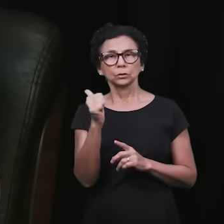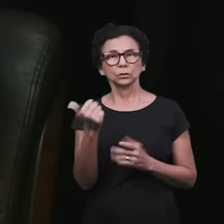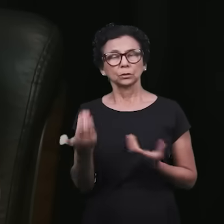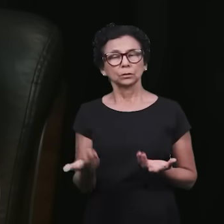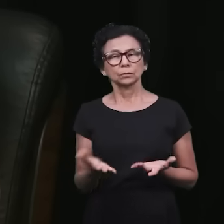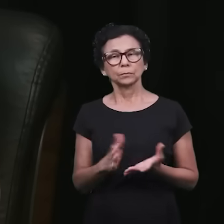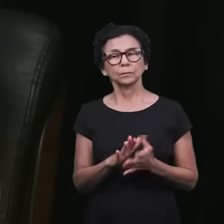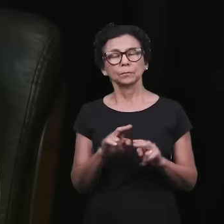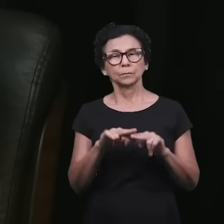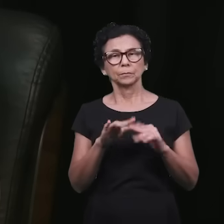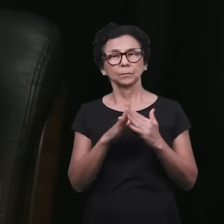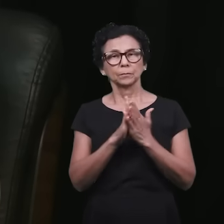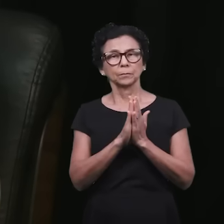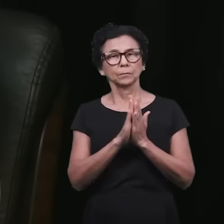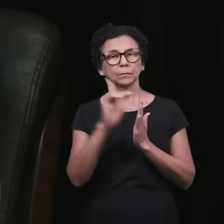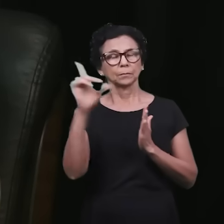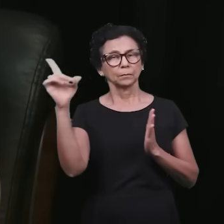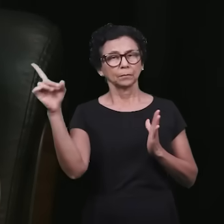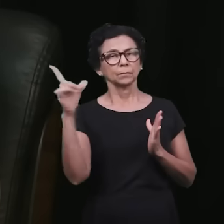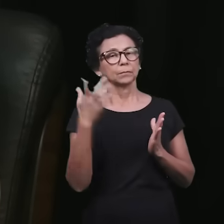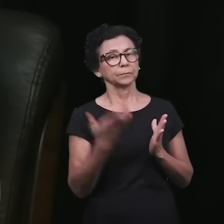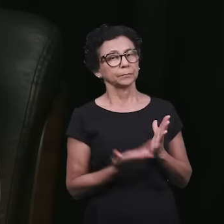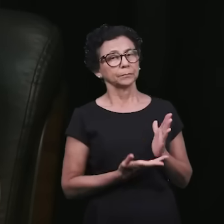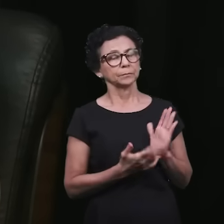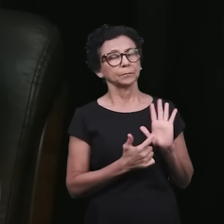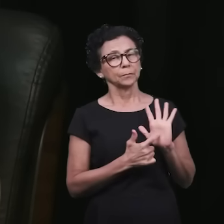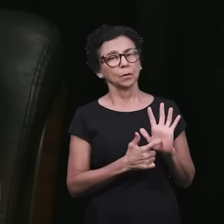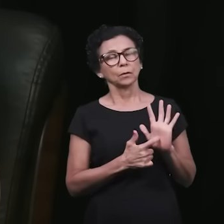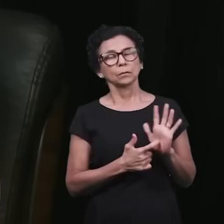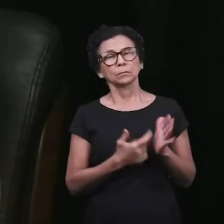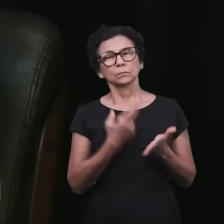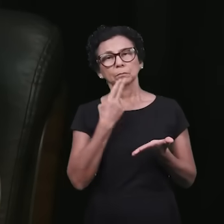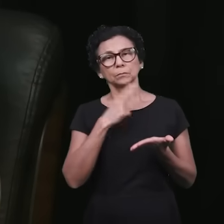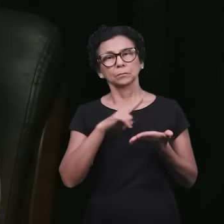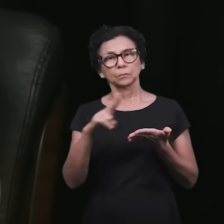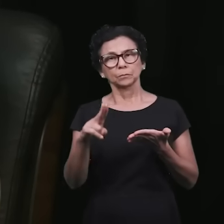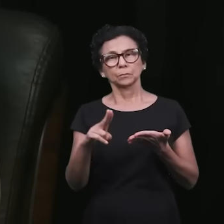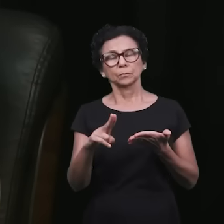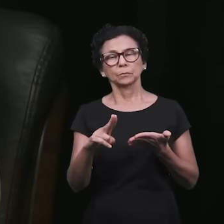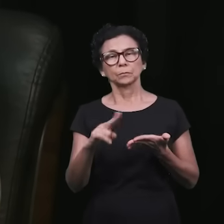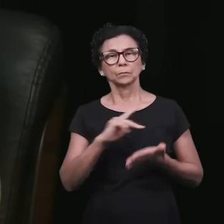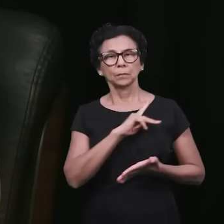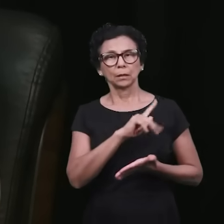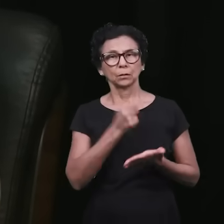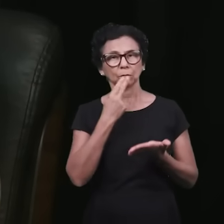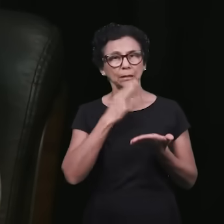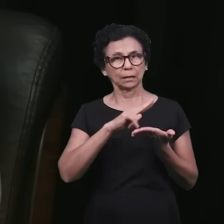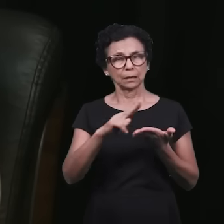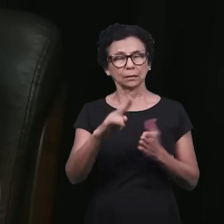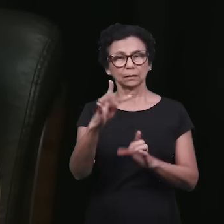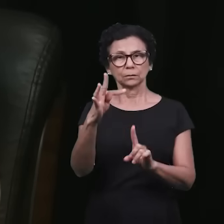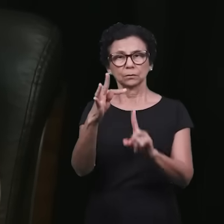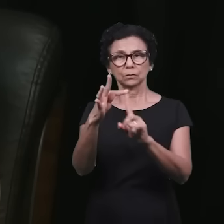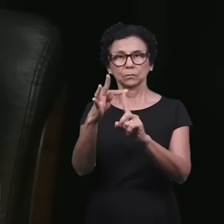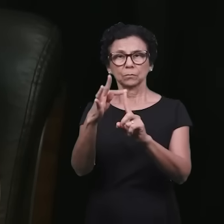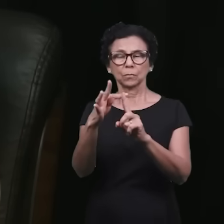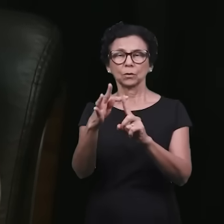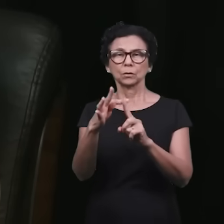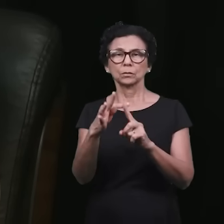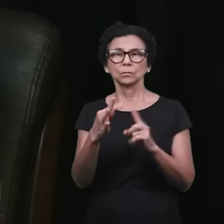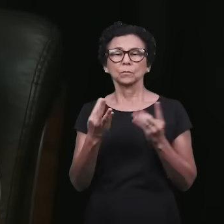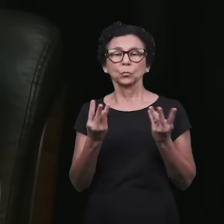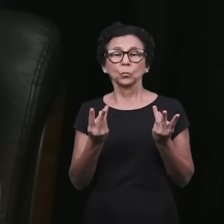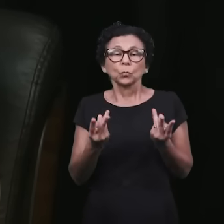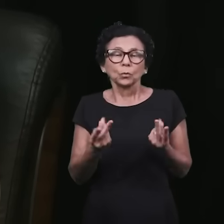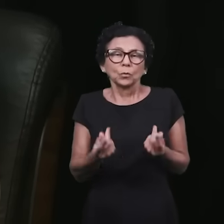estão na palavra. Então está lá na carta de Paulo a Timóteo, fala todas as qualidades do